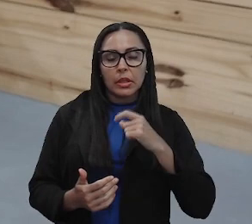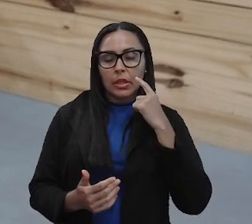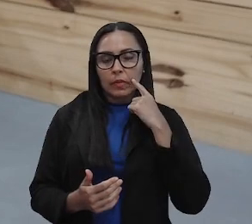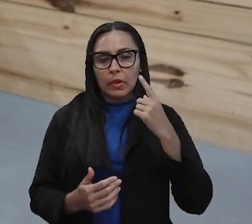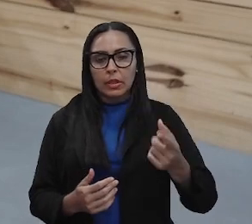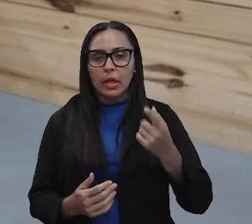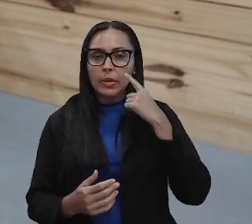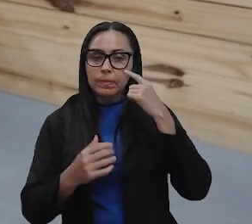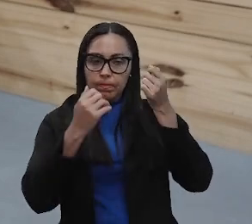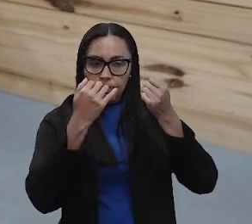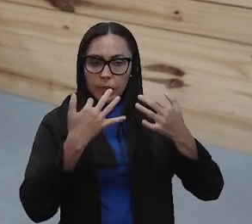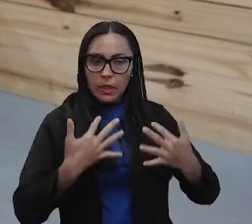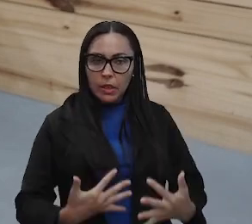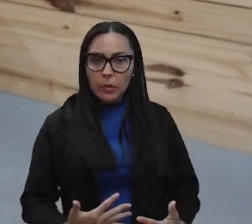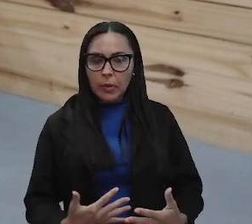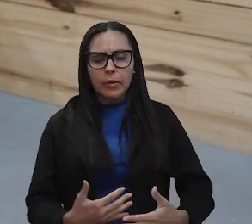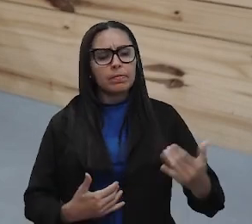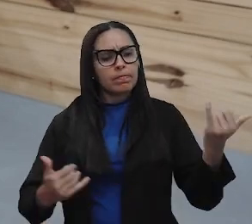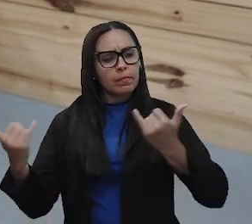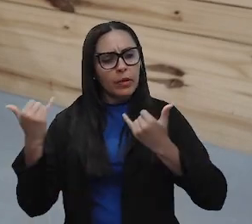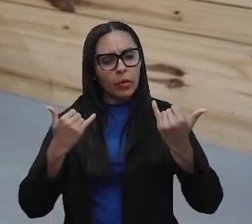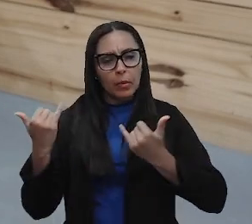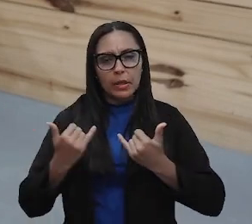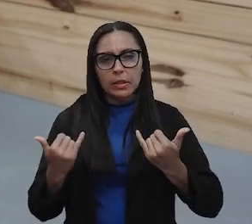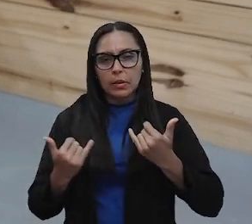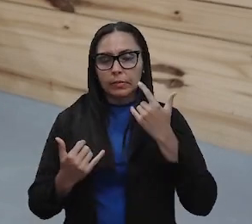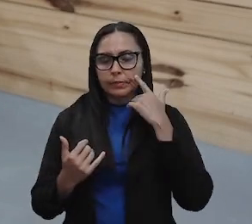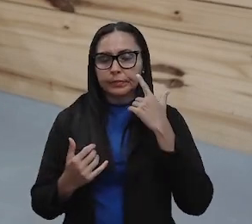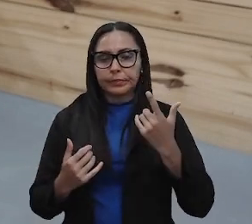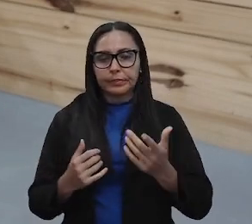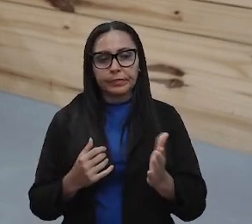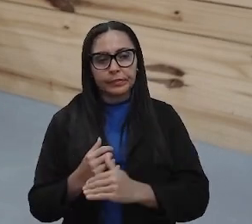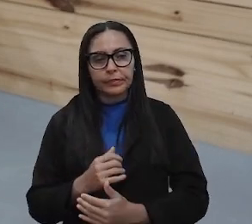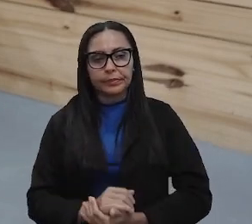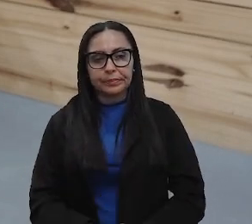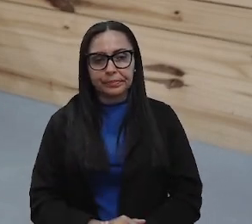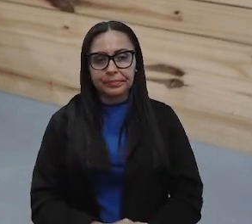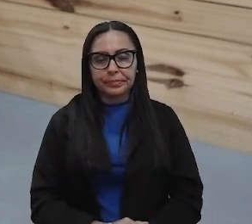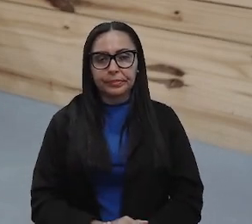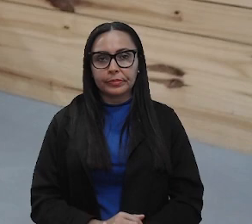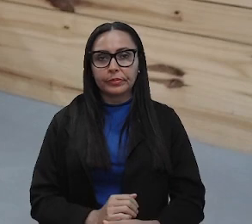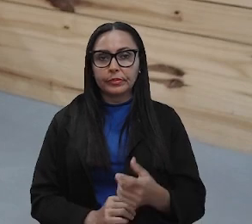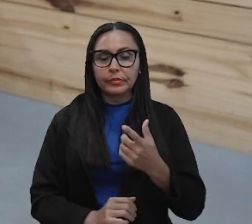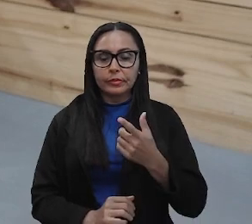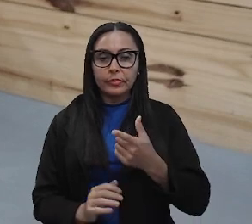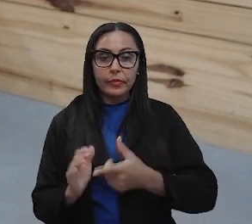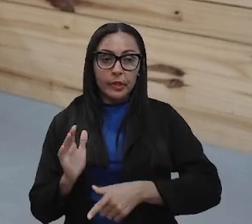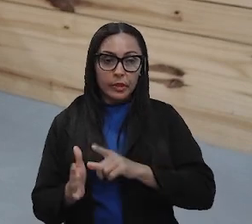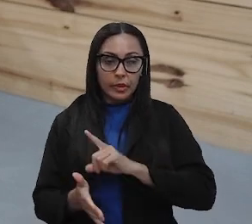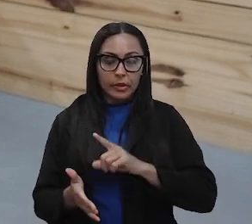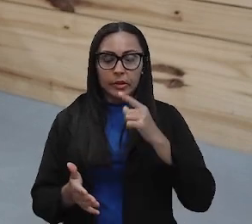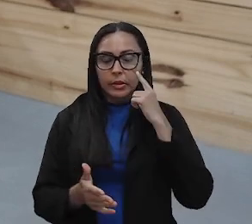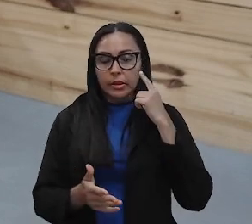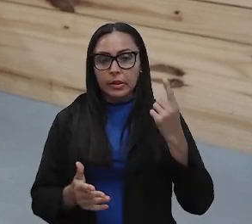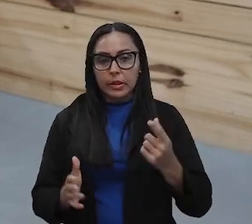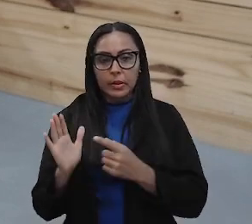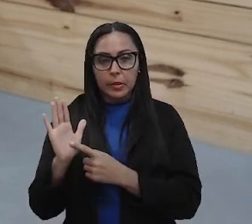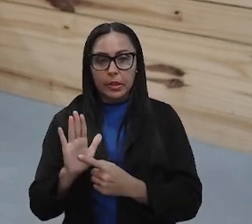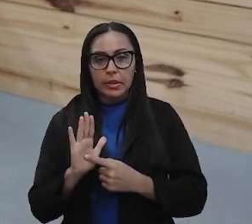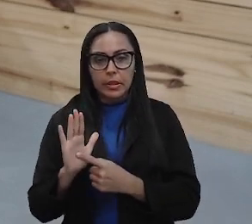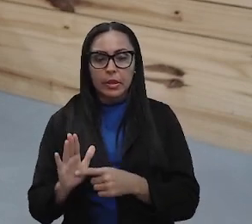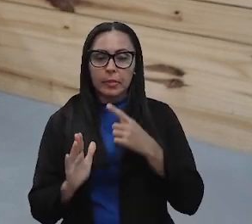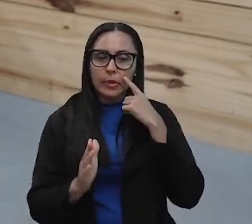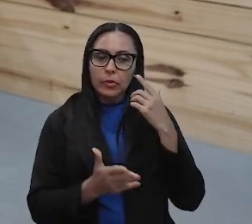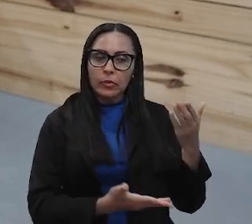trazendo para vocês de informação. Fica aí, não sai e vamos lá. Mas antes de apresentar a minha convidada e antes de